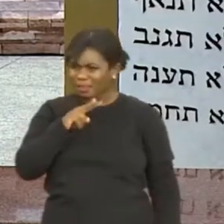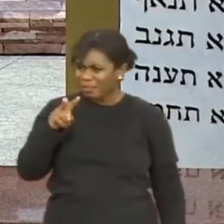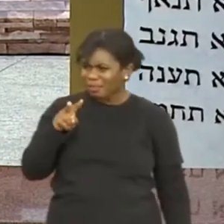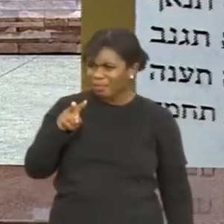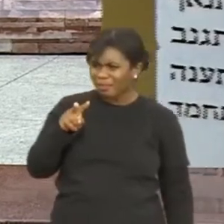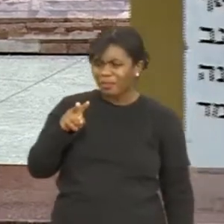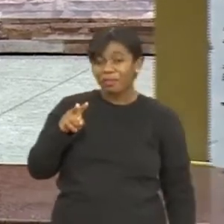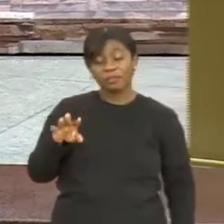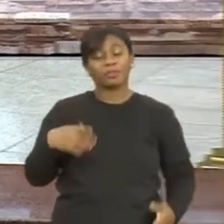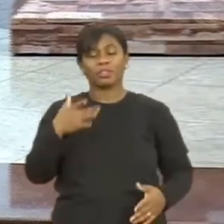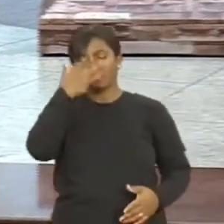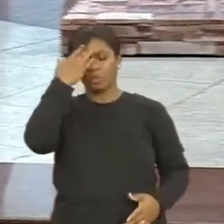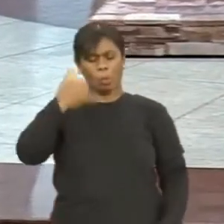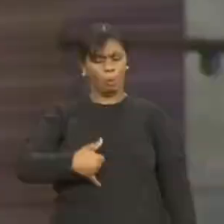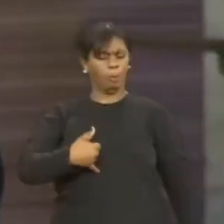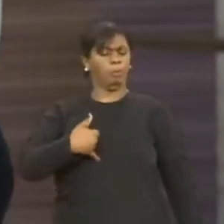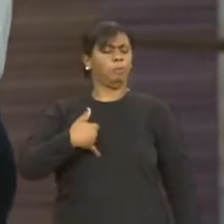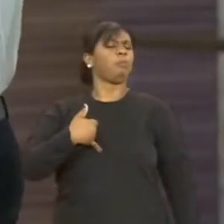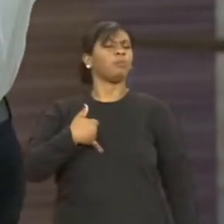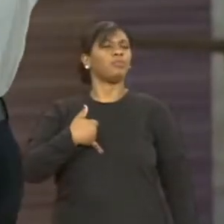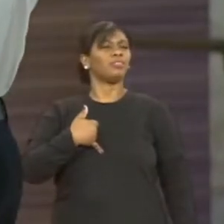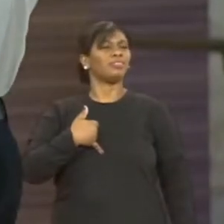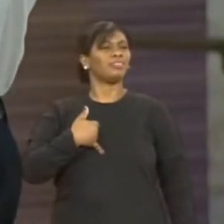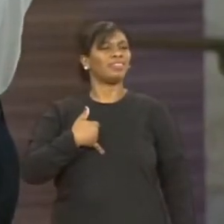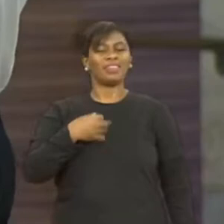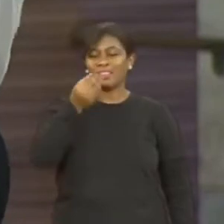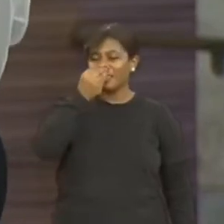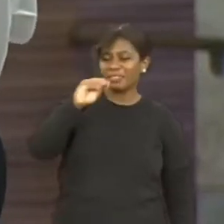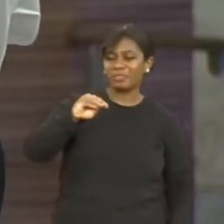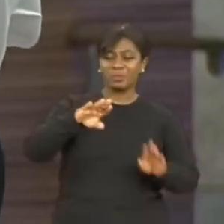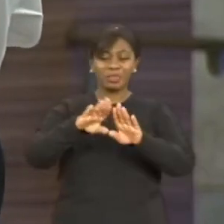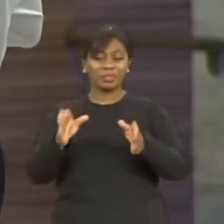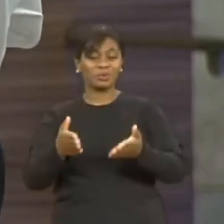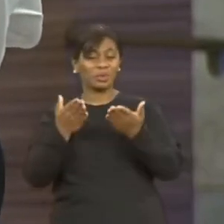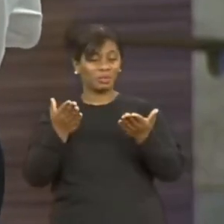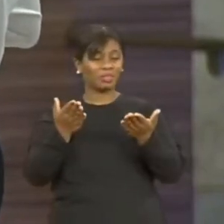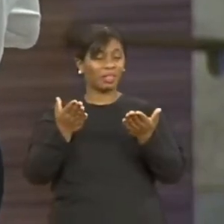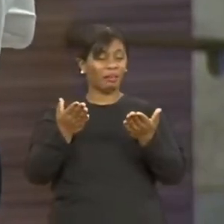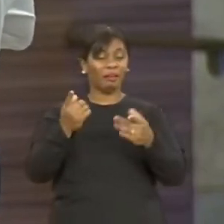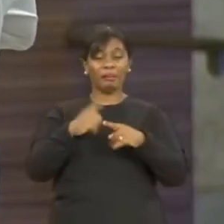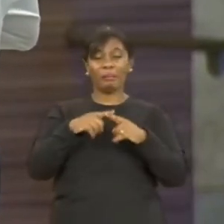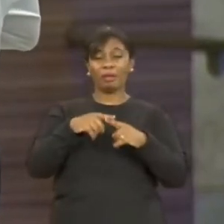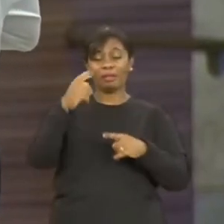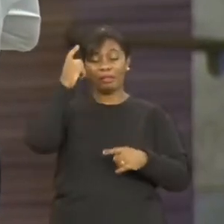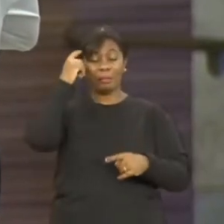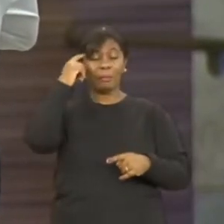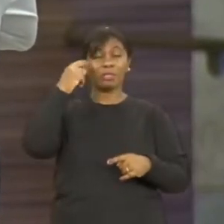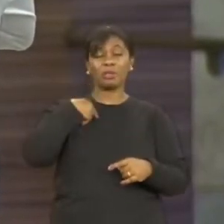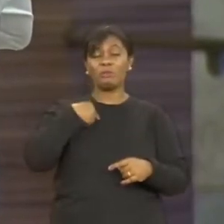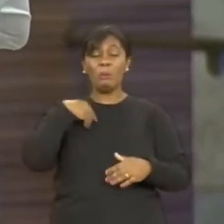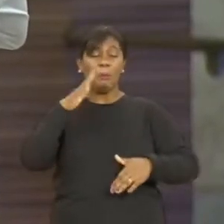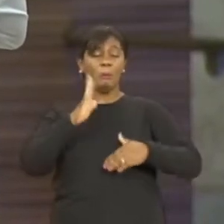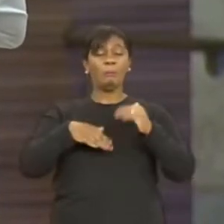Quando o ser humano está cheio de si, ele despreza o altar, porque ele se garante, ou ele acha que se